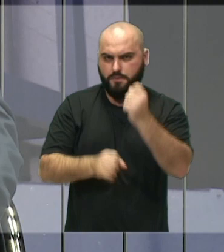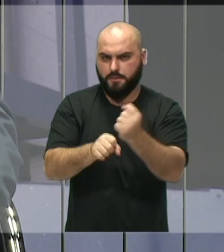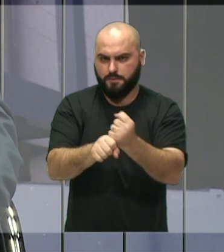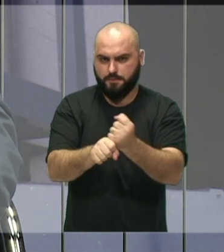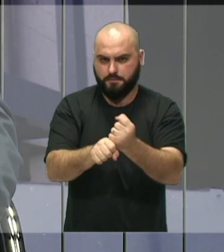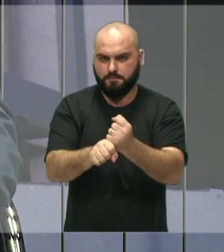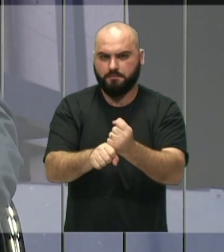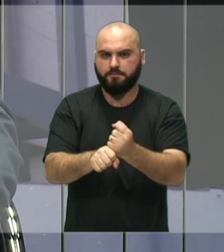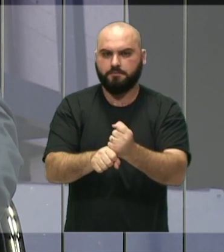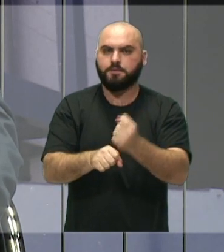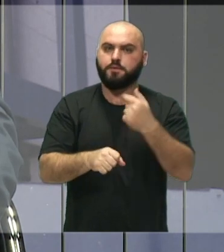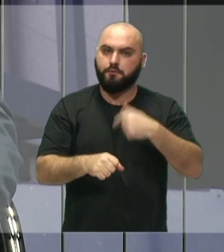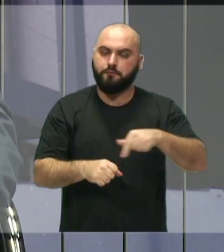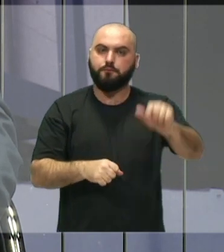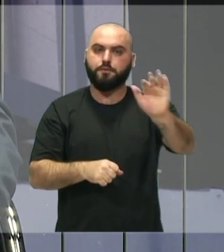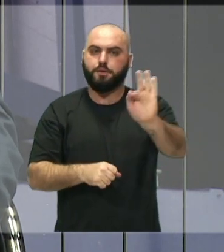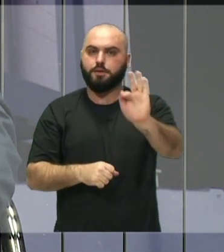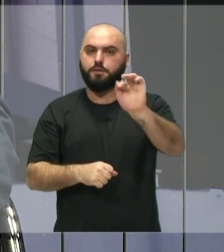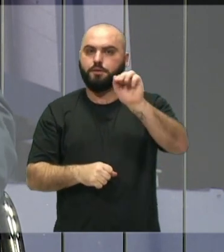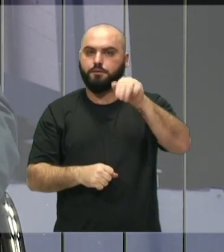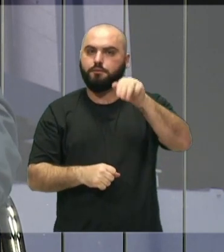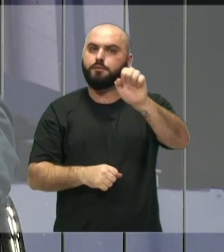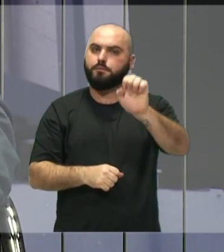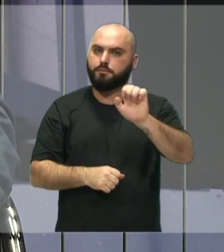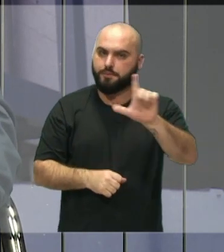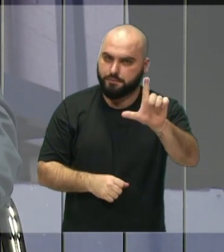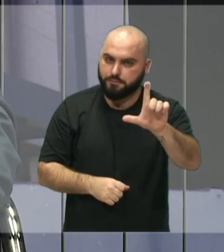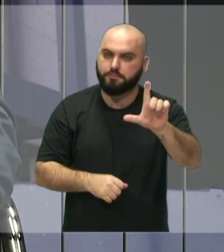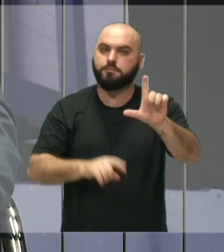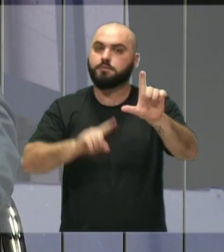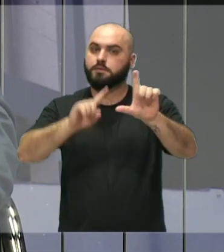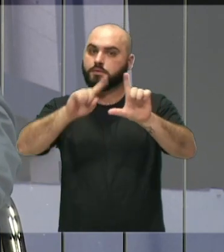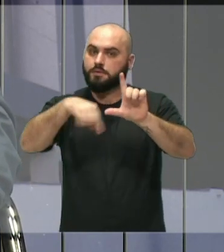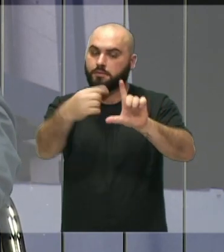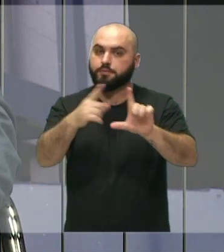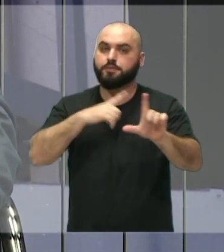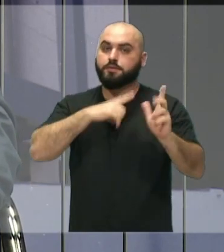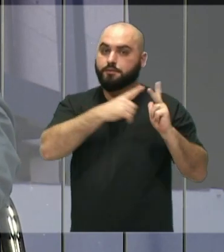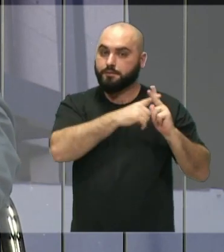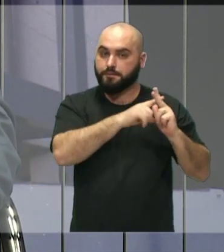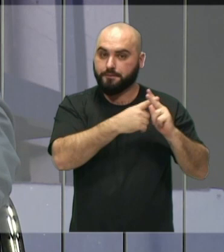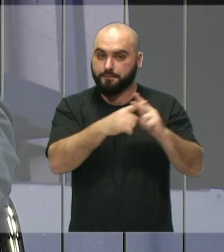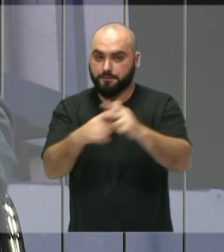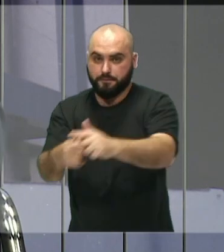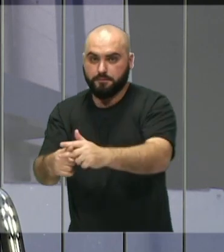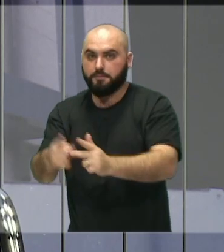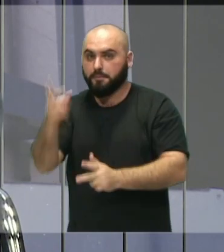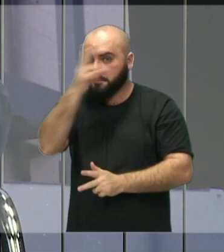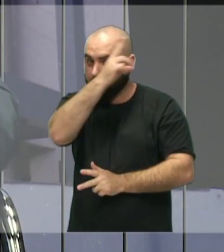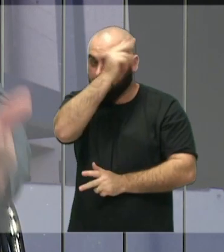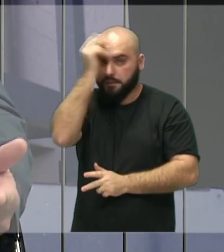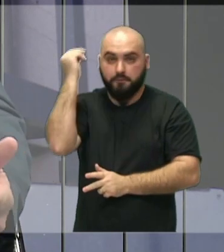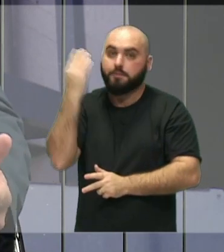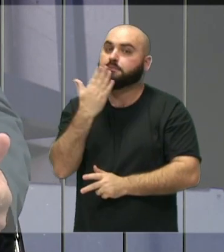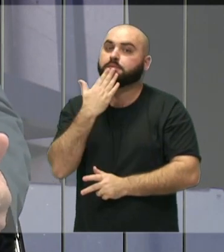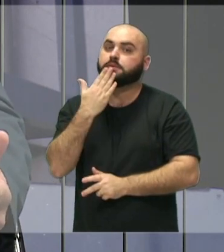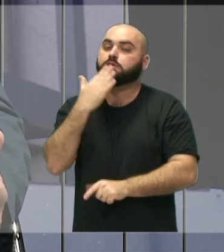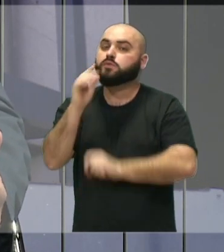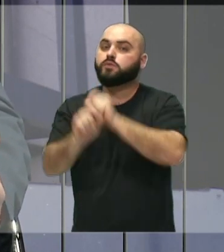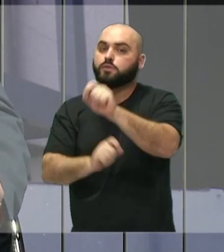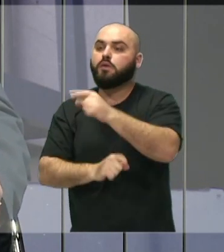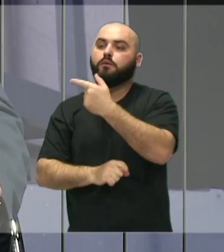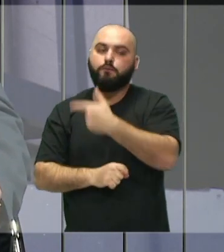uma passagem pela Fundação de Esportes, depois veio uma reforma administrativa, o prefeito solicitou que eu viesse para a